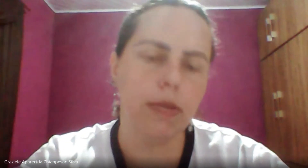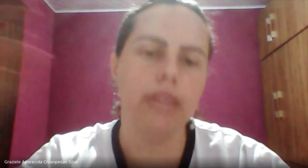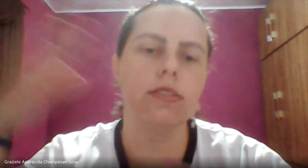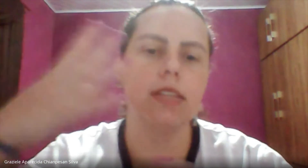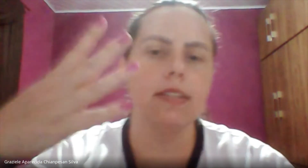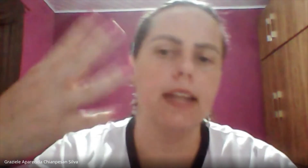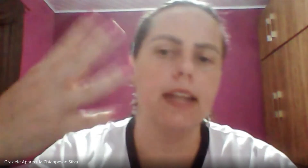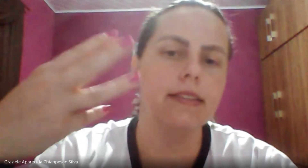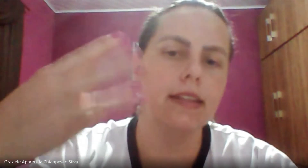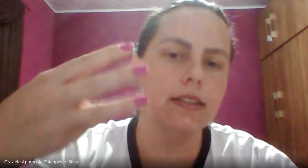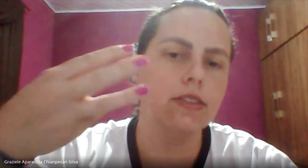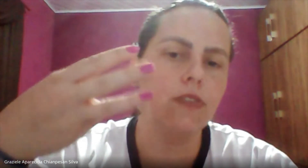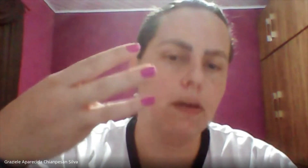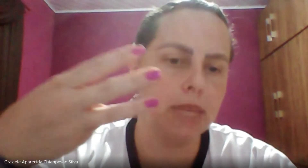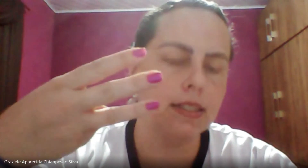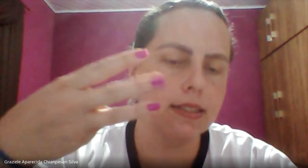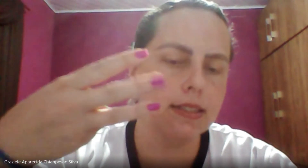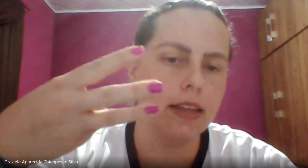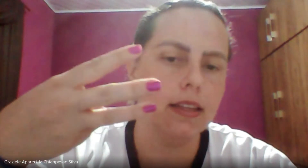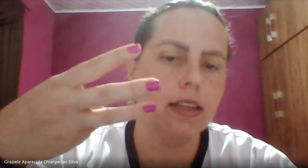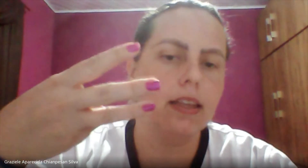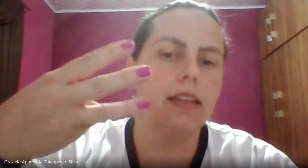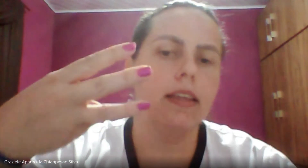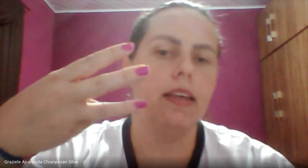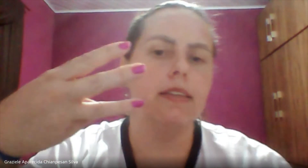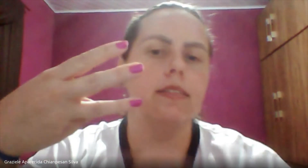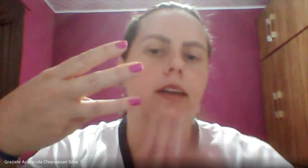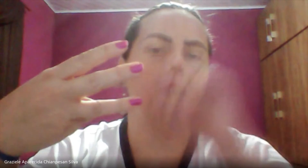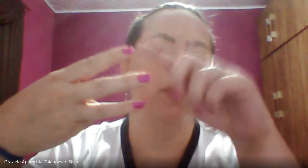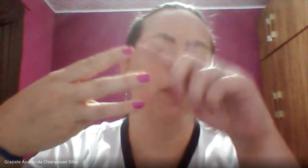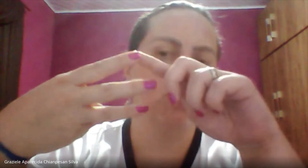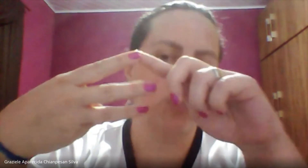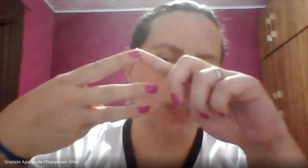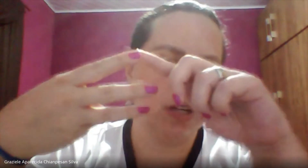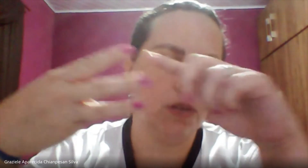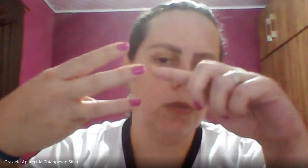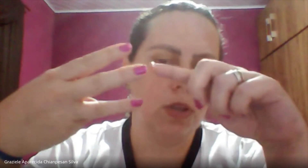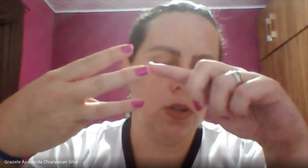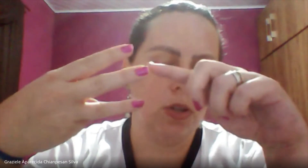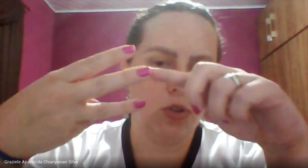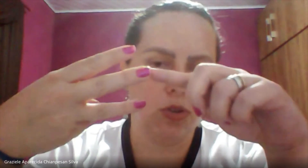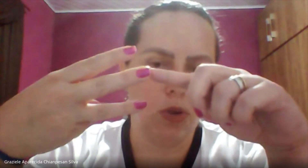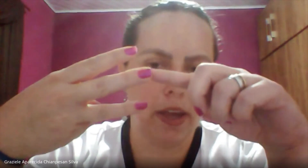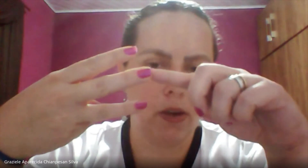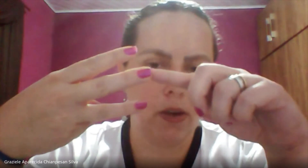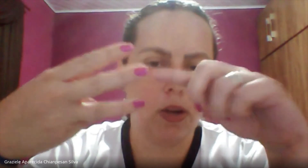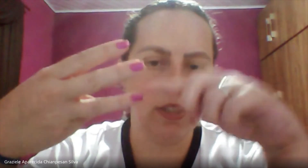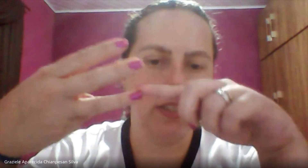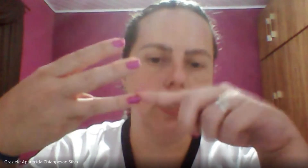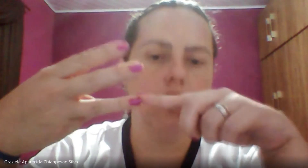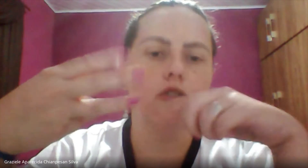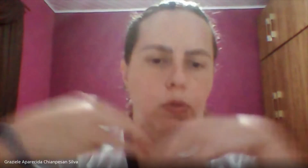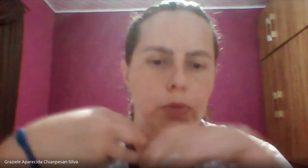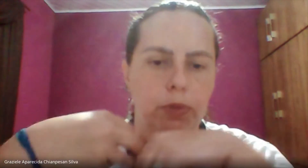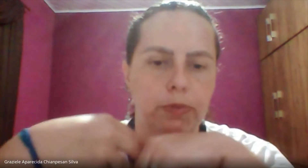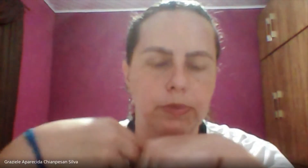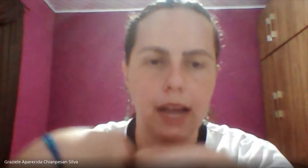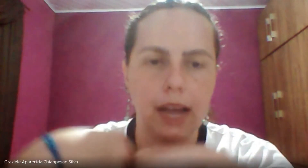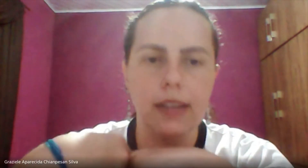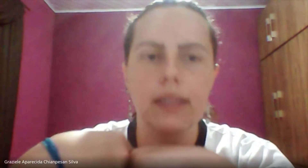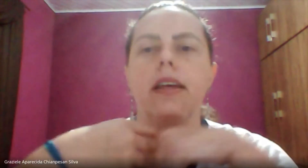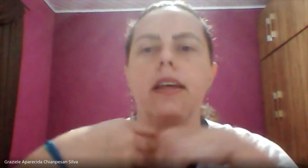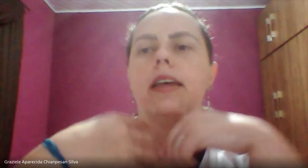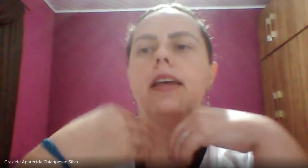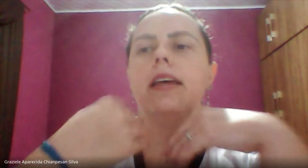os instrumentos das três grandes famílias, né, que são percussão, corda e sopro,